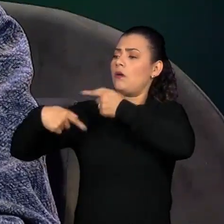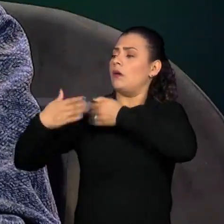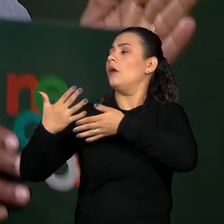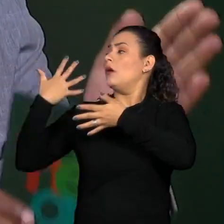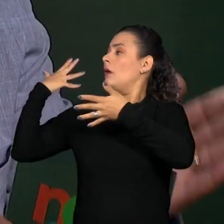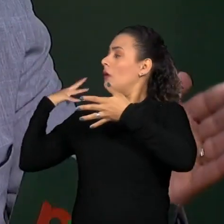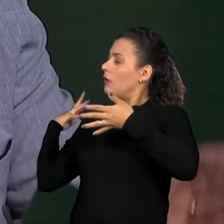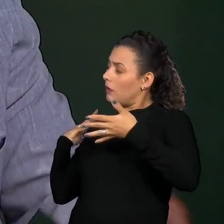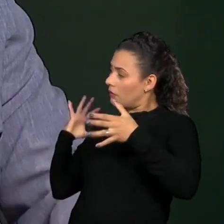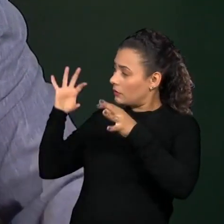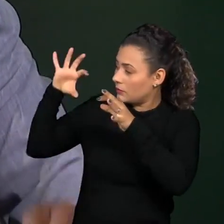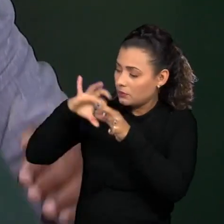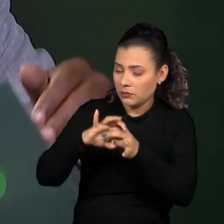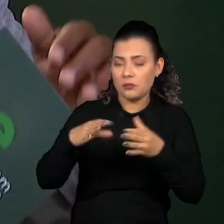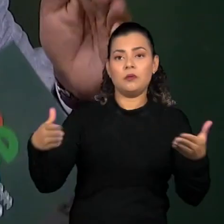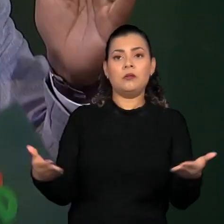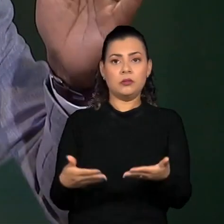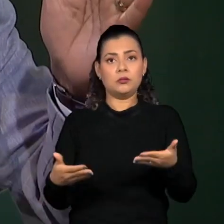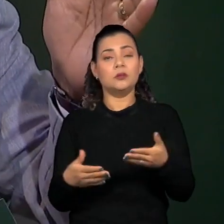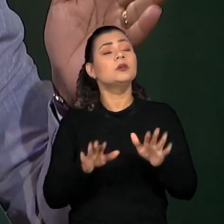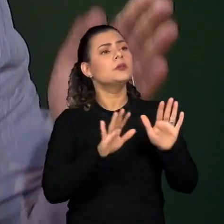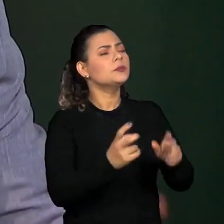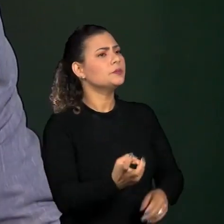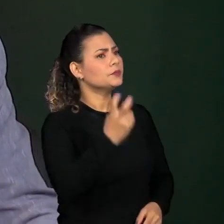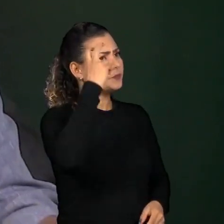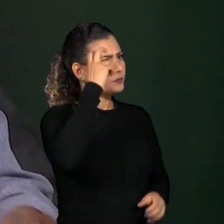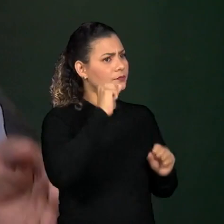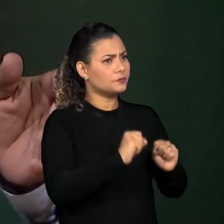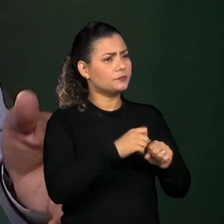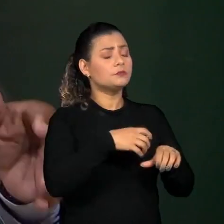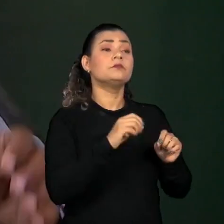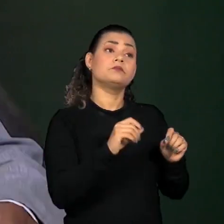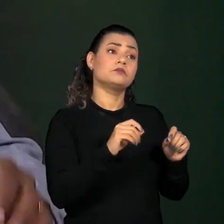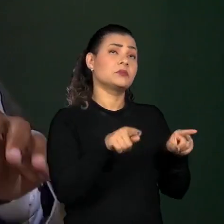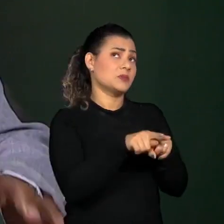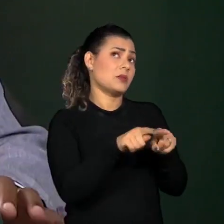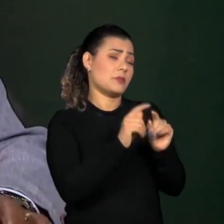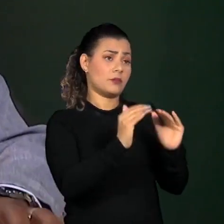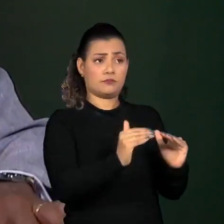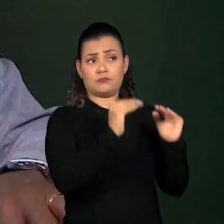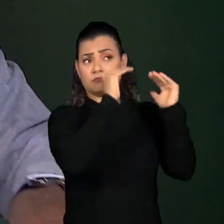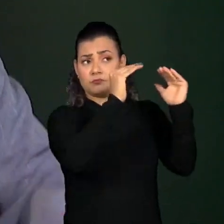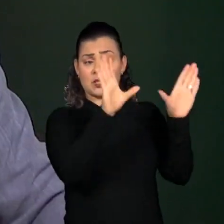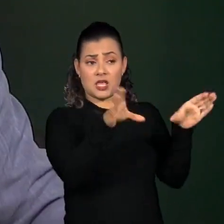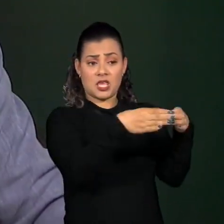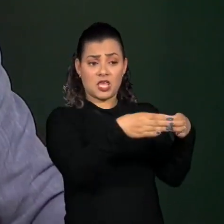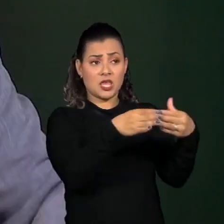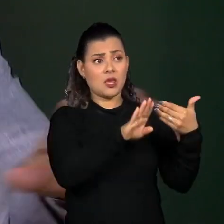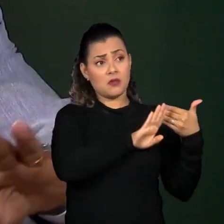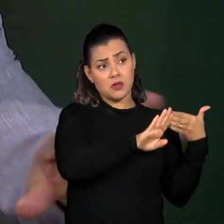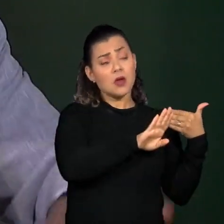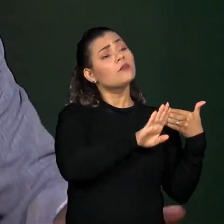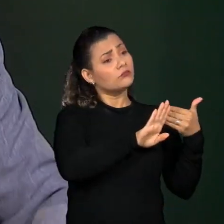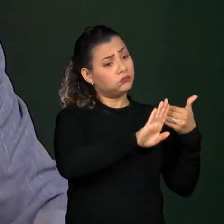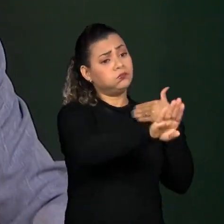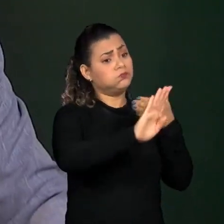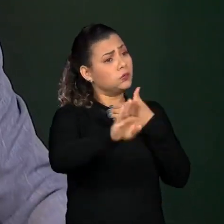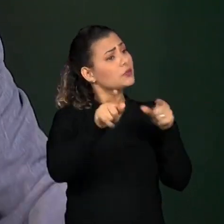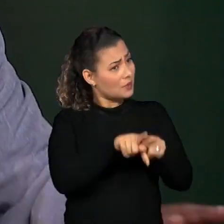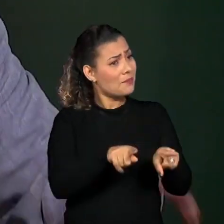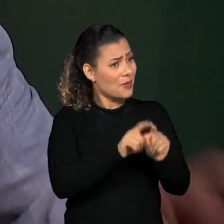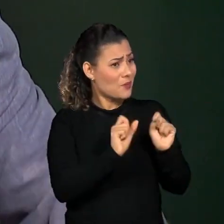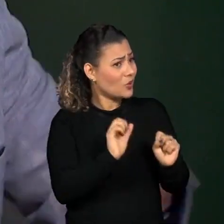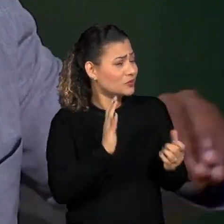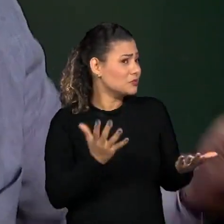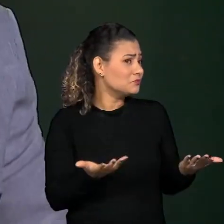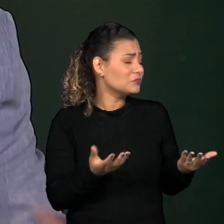Então, mas essa cultura ela pode ser hierarquizante e pode ser, inclusive, excludente. E é isso que nós estamos debatendo aqui.